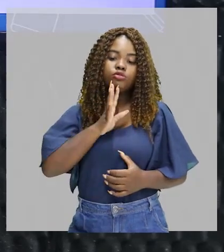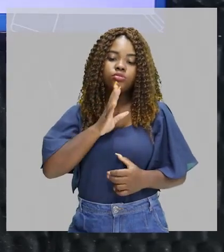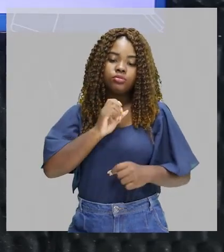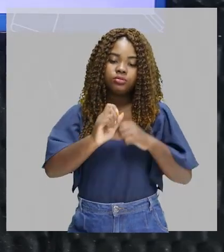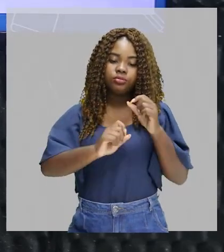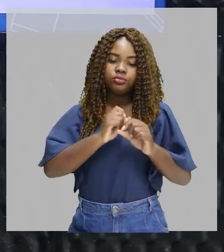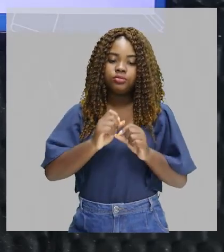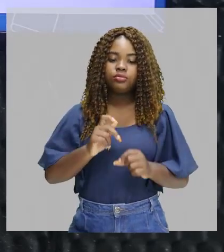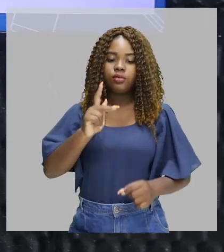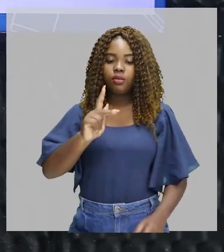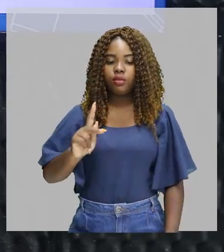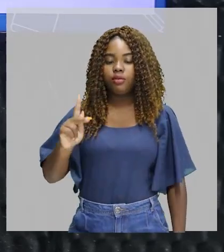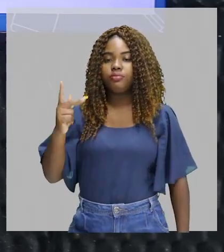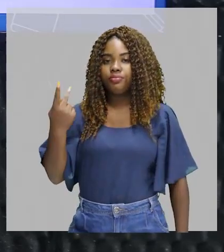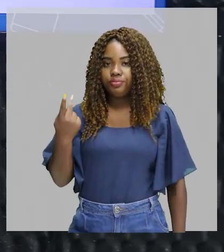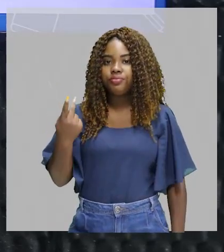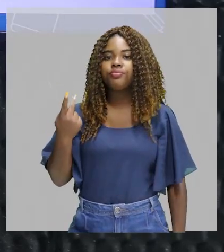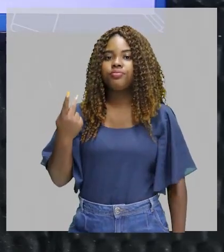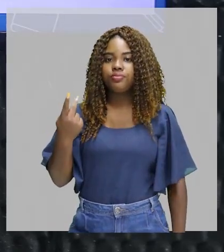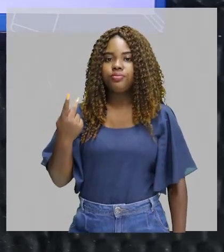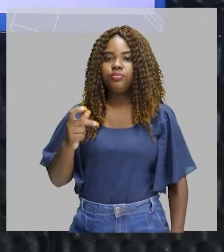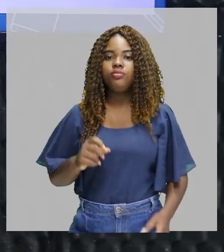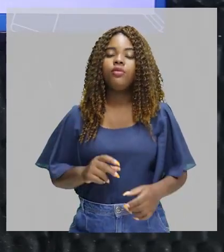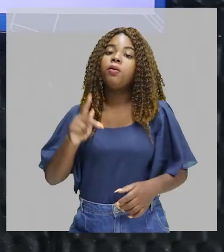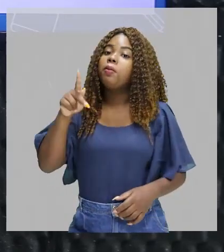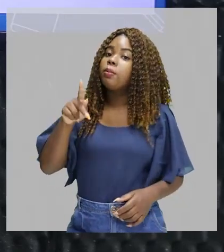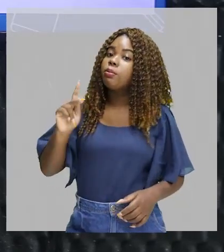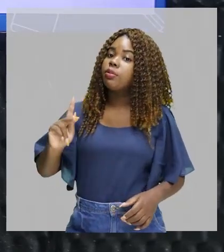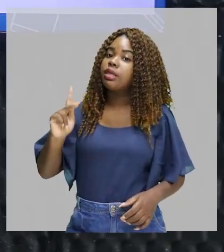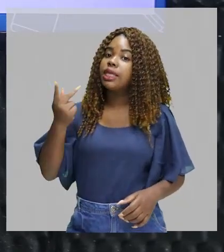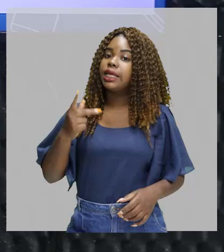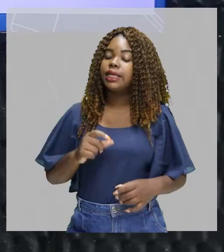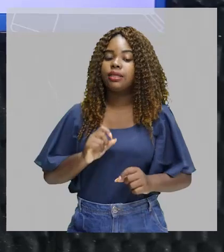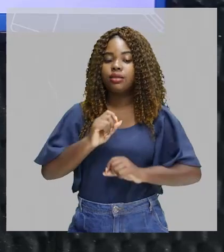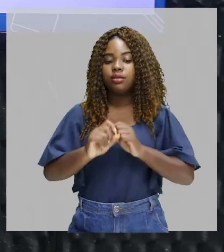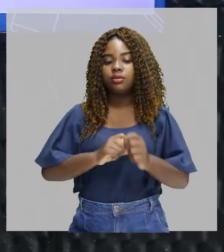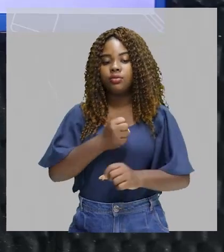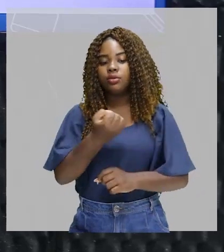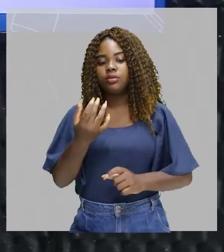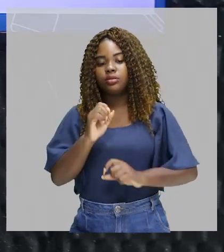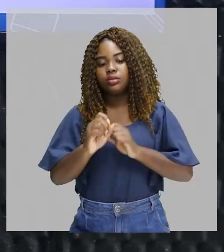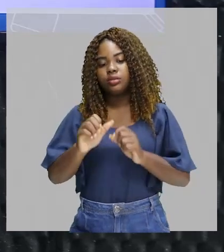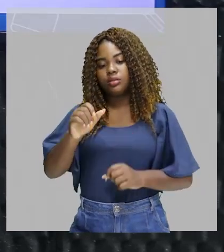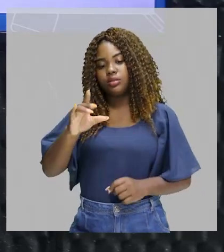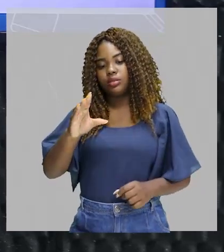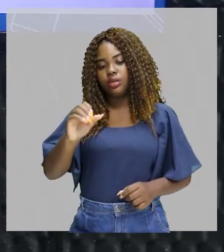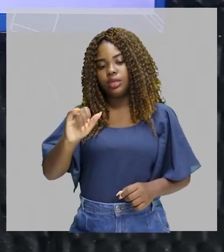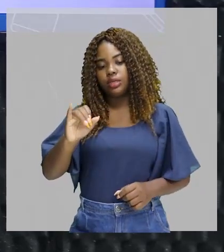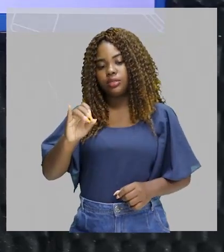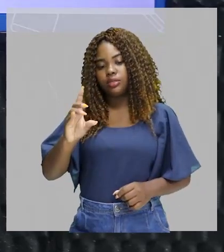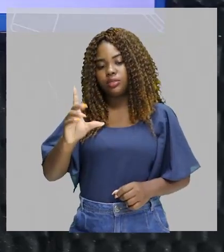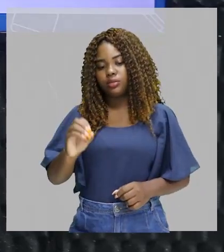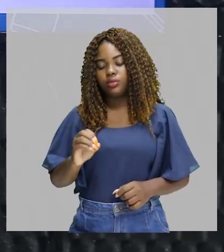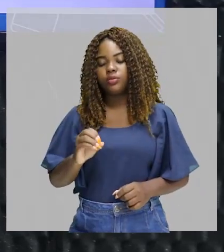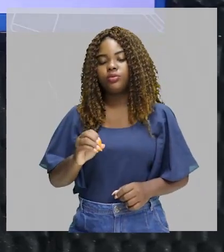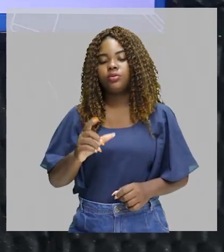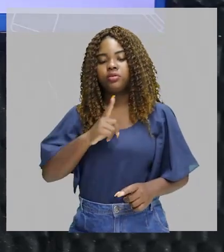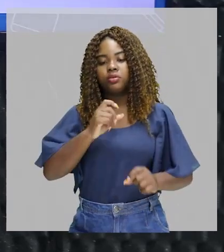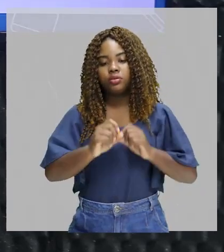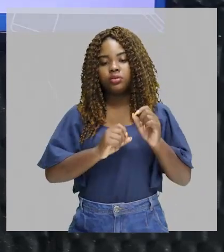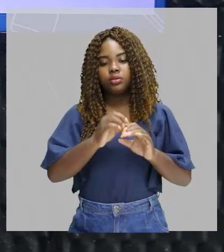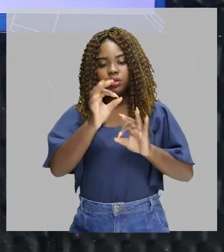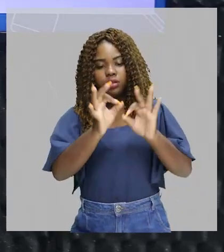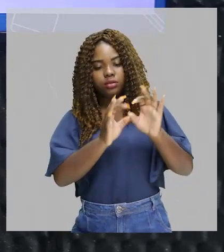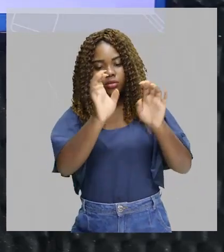de pH, certo? O pH é uma medida de acidez. A gente trabalha na escala